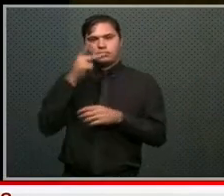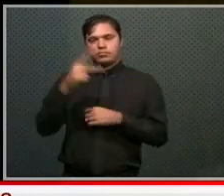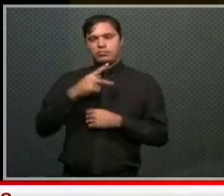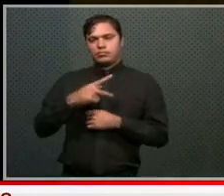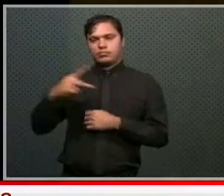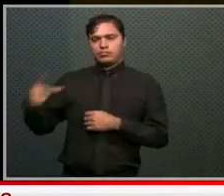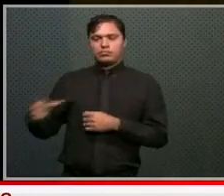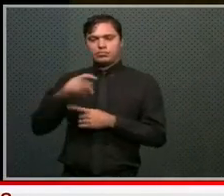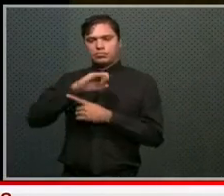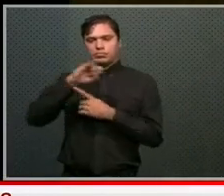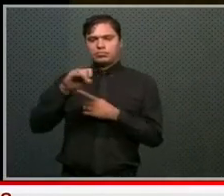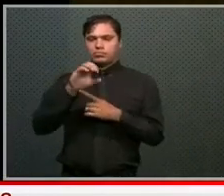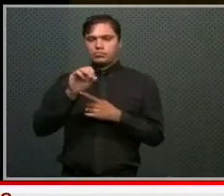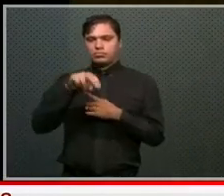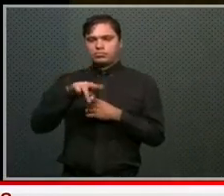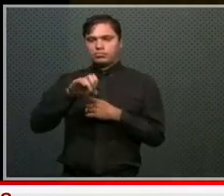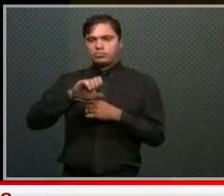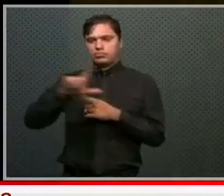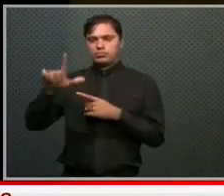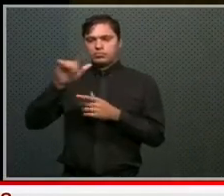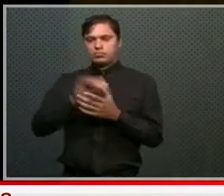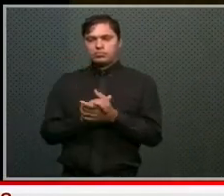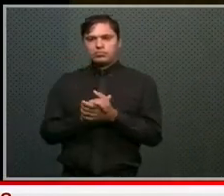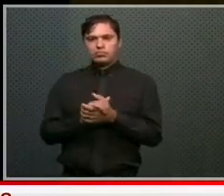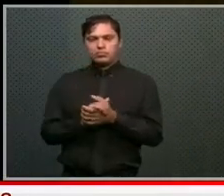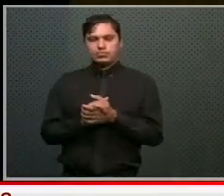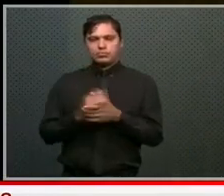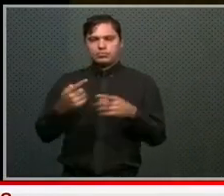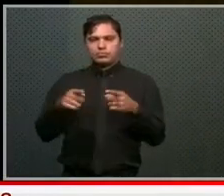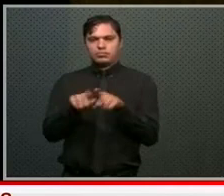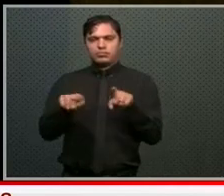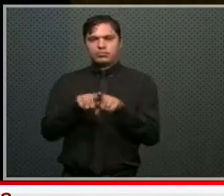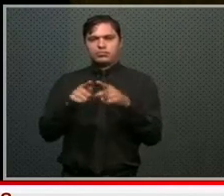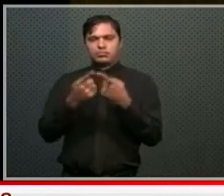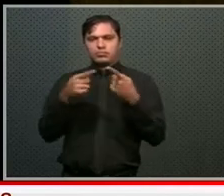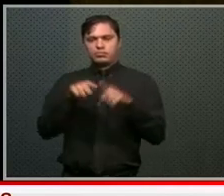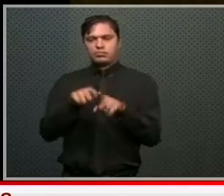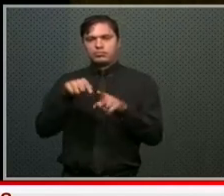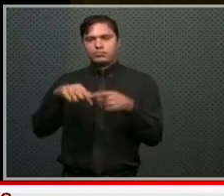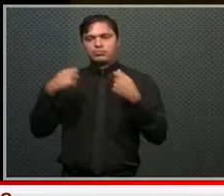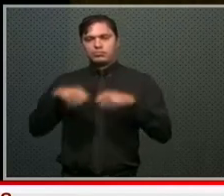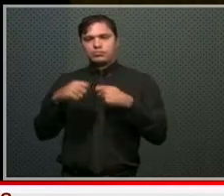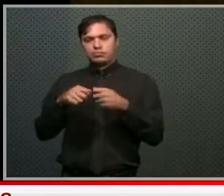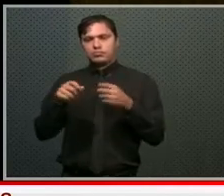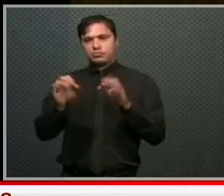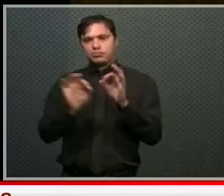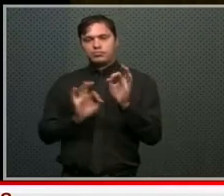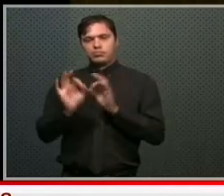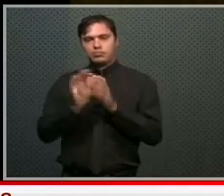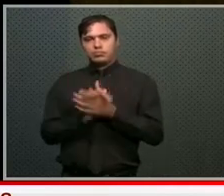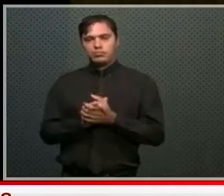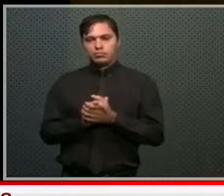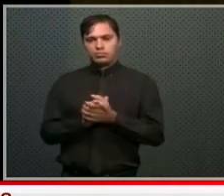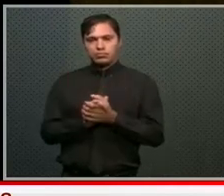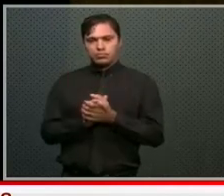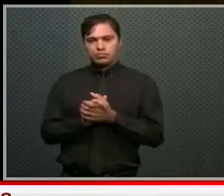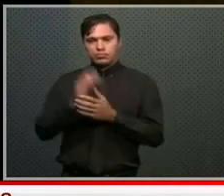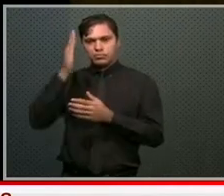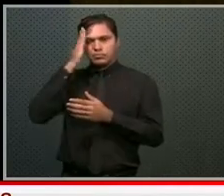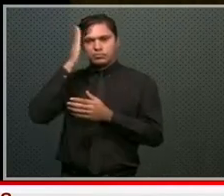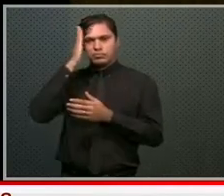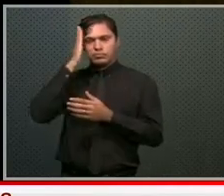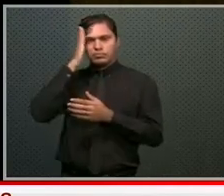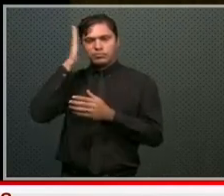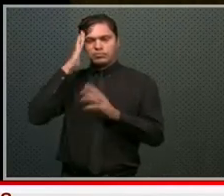tenho certeza que quanto rosival comunga também dessa necessidade tá sabemos de todos